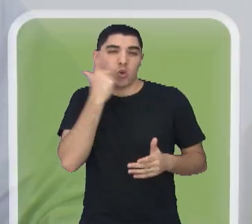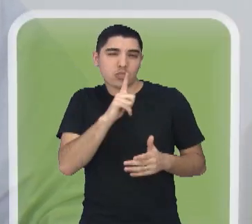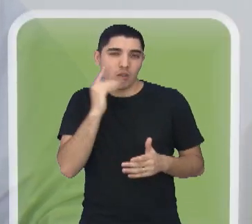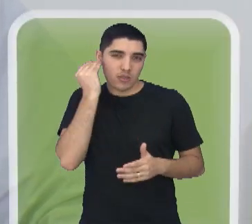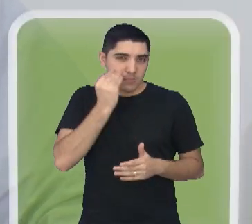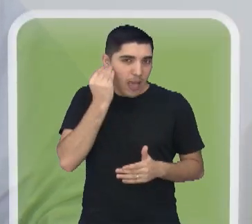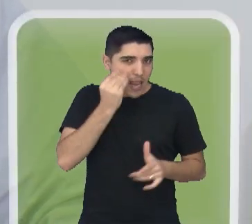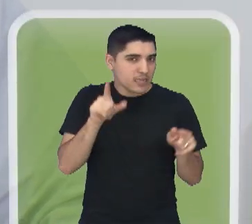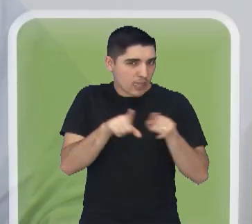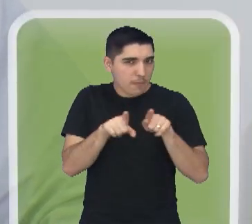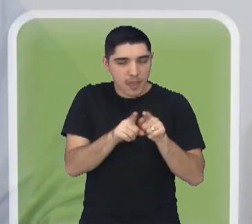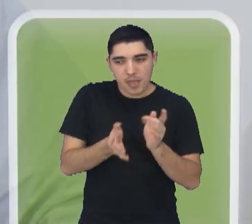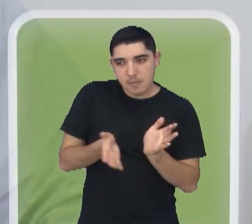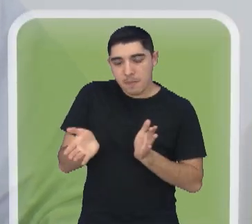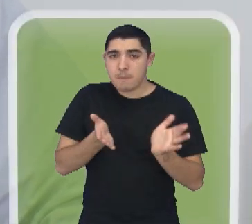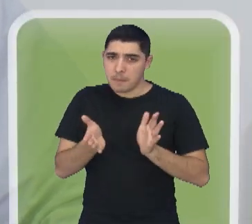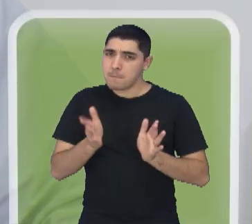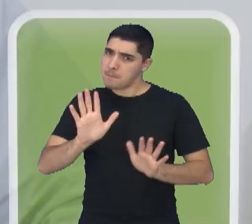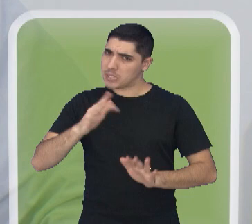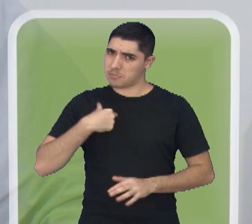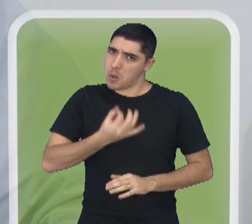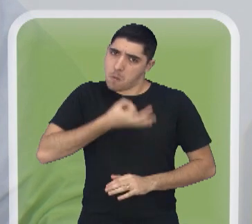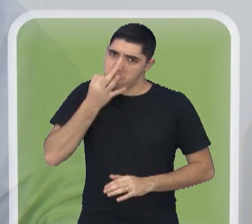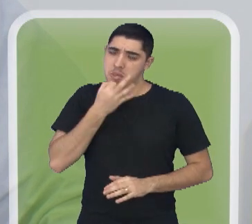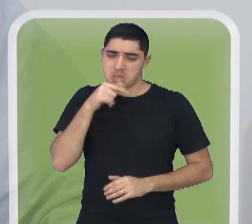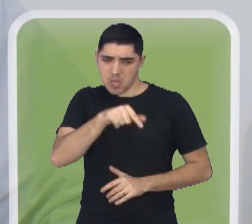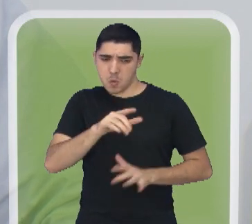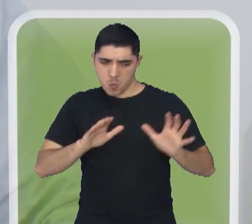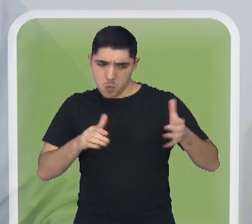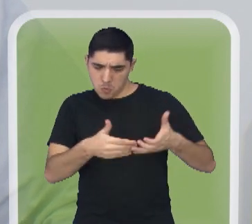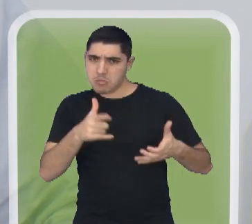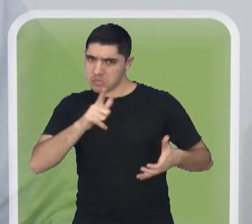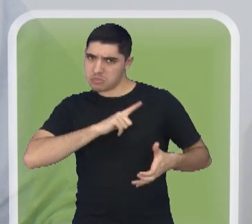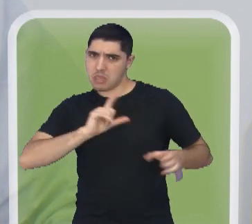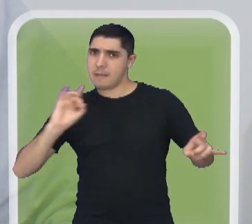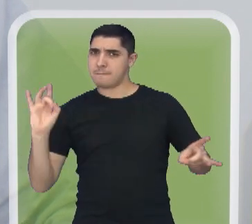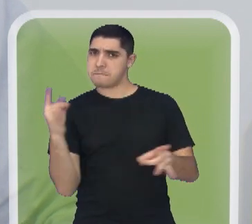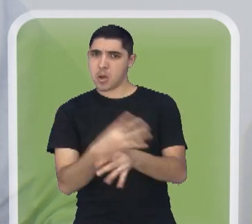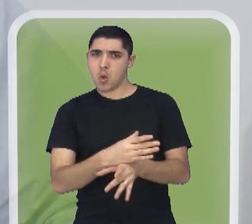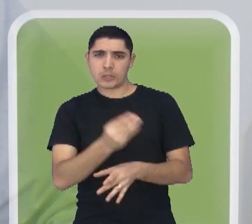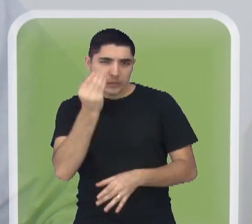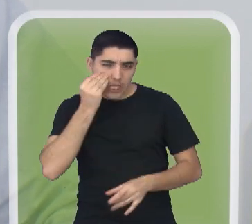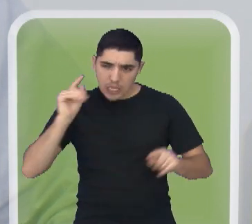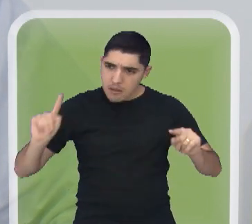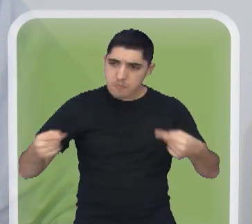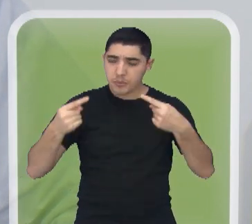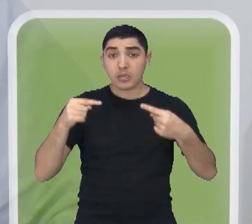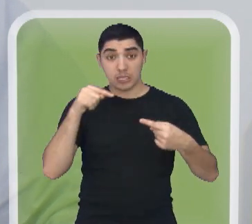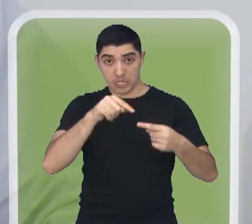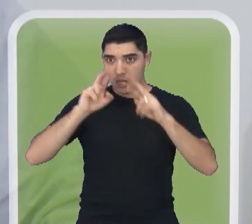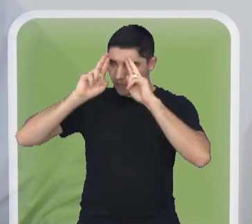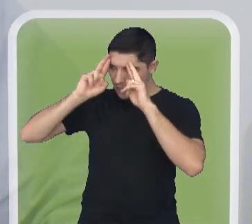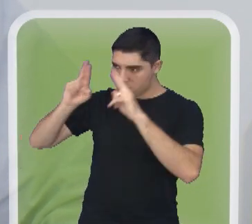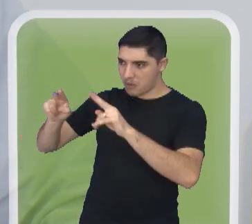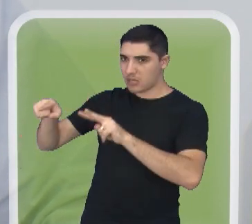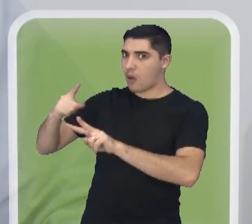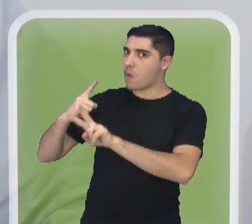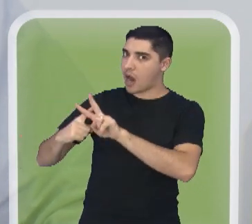acredita que está preparado para fazer um grande jogo, sabendo das dificuldades, respeitando muito o time do